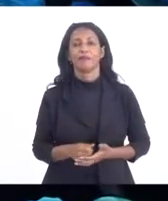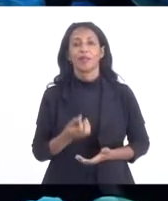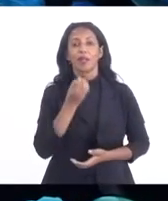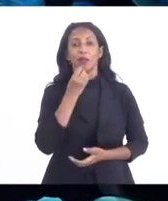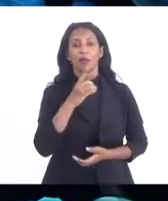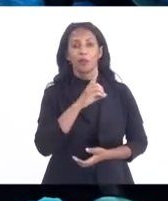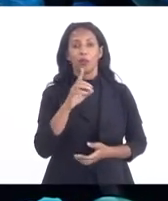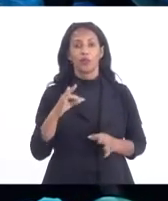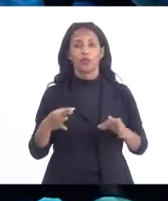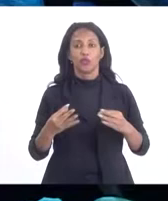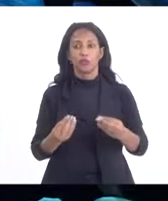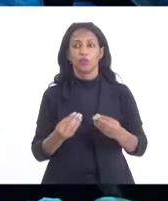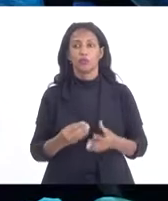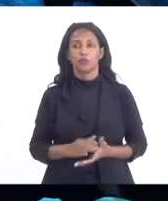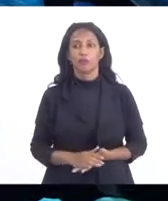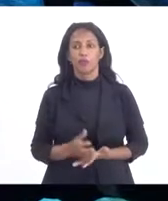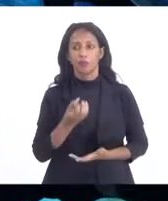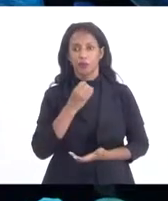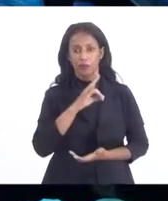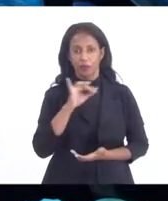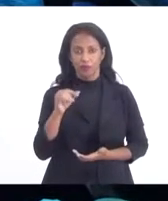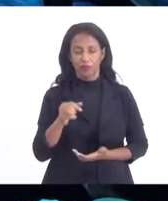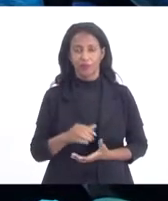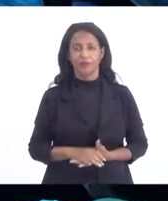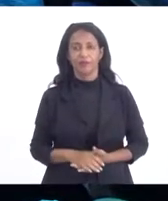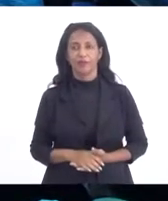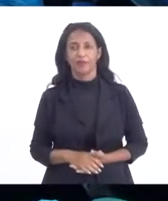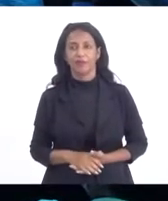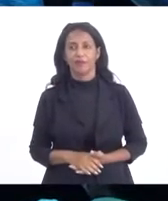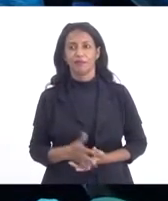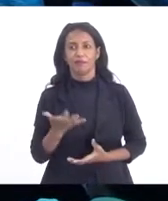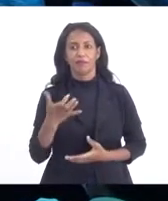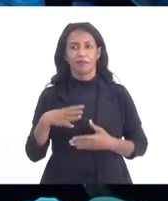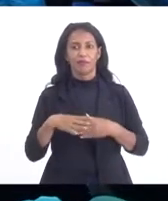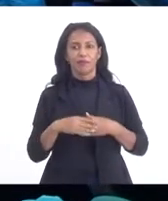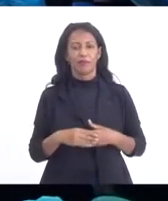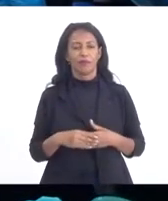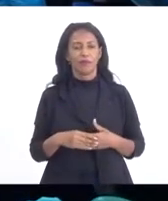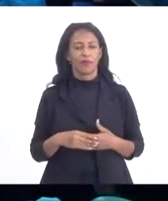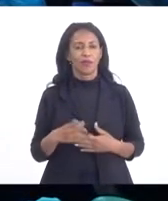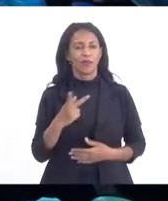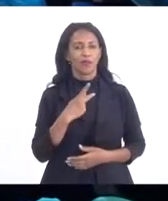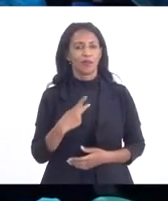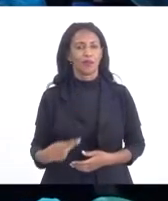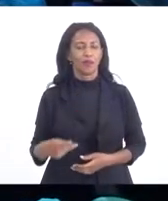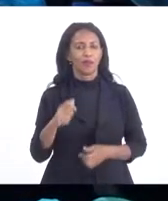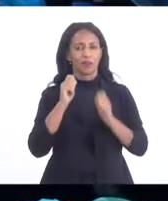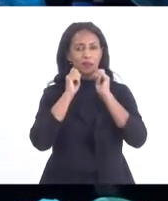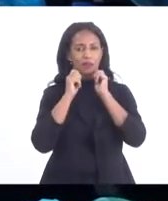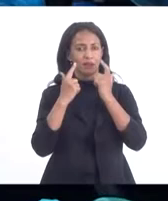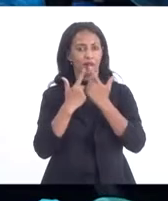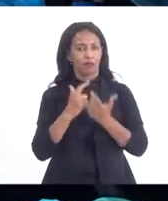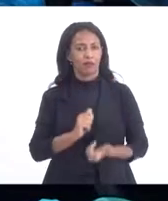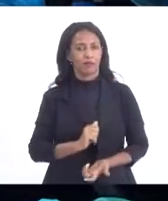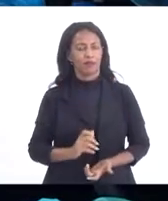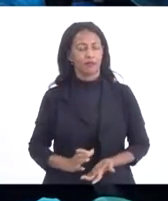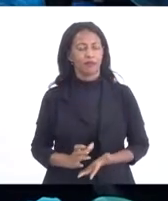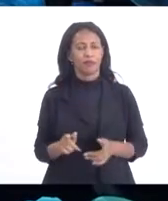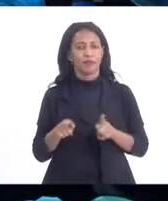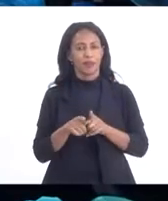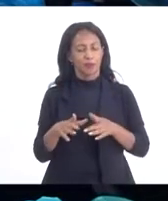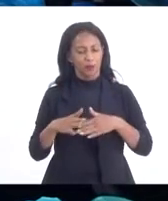dia a todos. Bom dia. Quero cumprimentar nosso querido presidente da Alerj, André Siciliano.